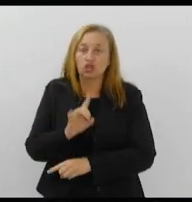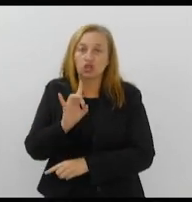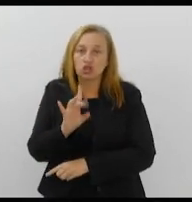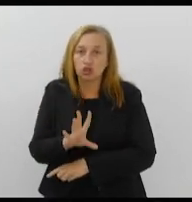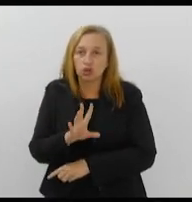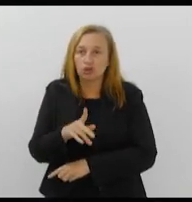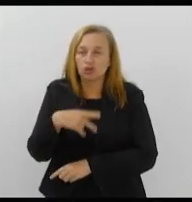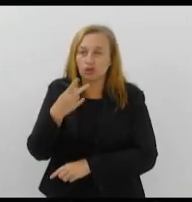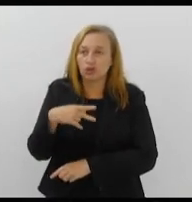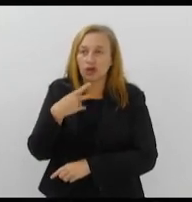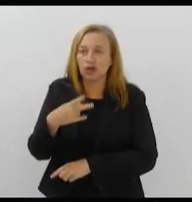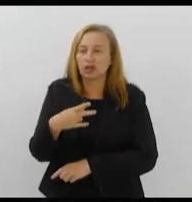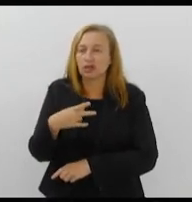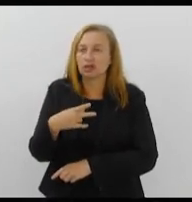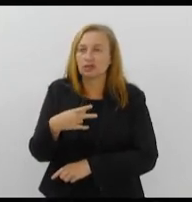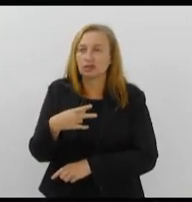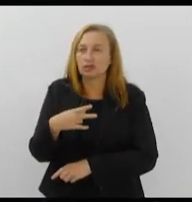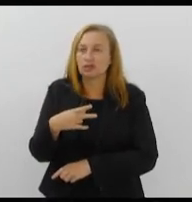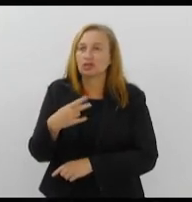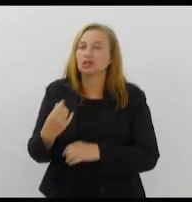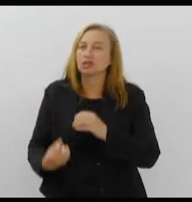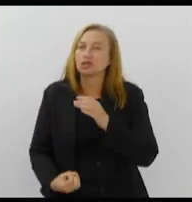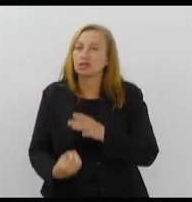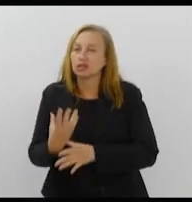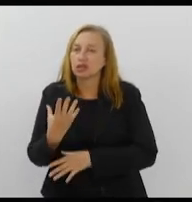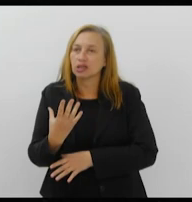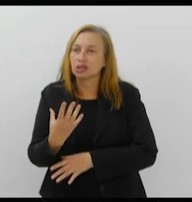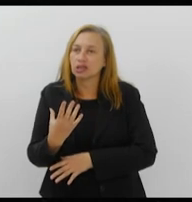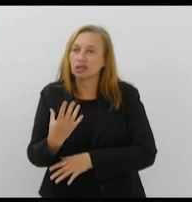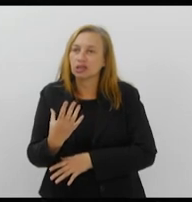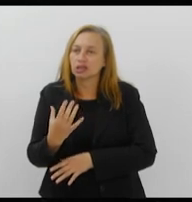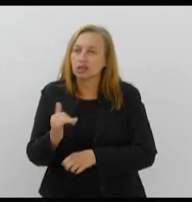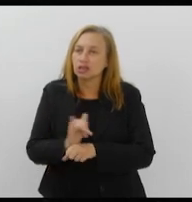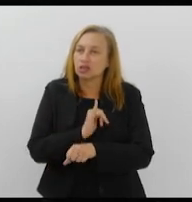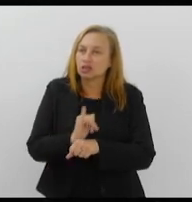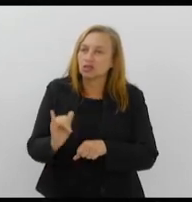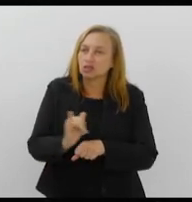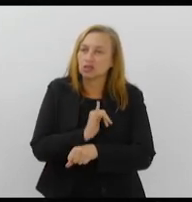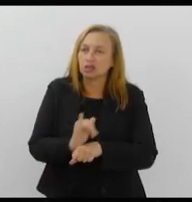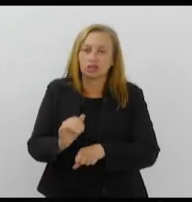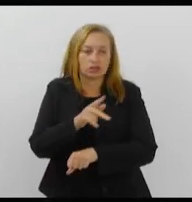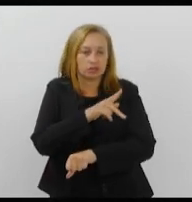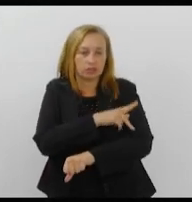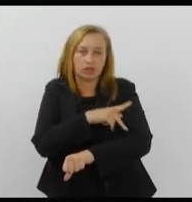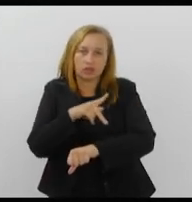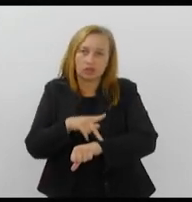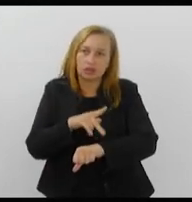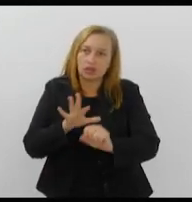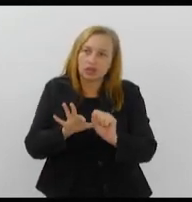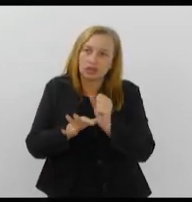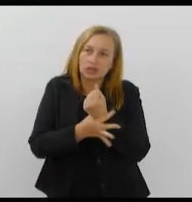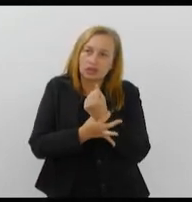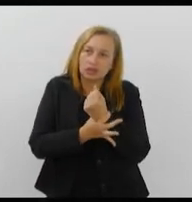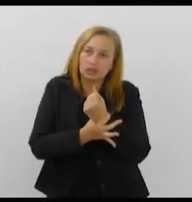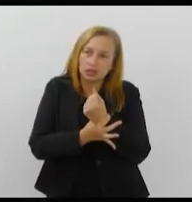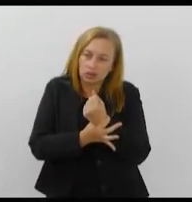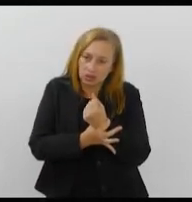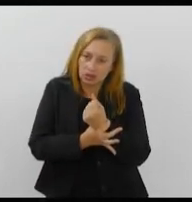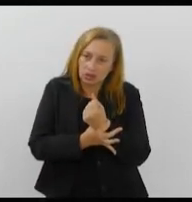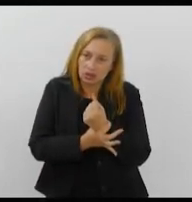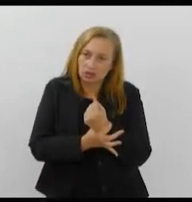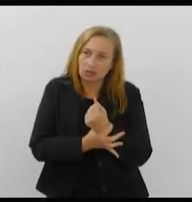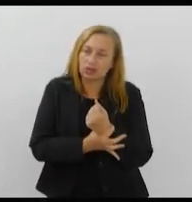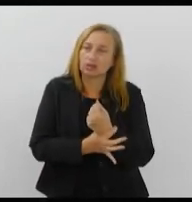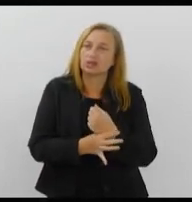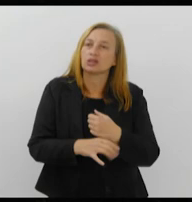apenas de construir ferramentas pedagógicas para garantir às pessoas,